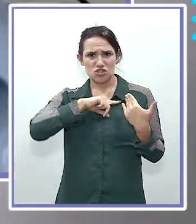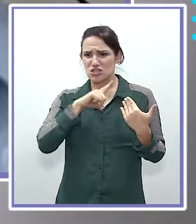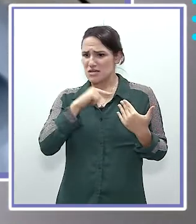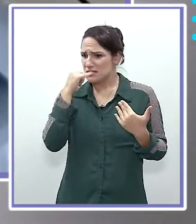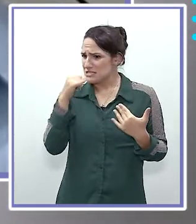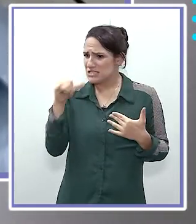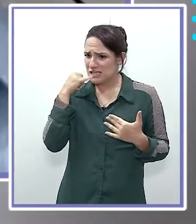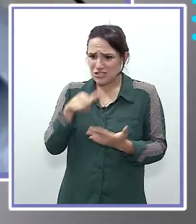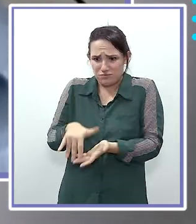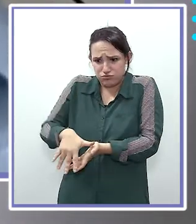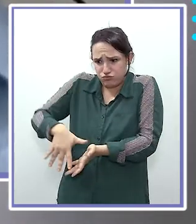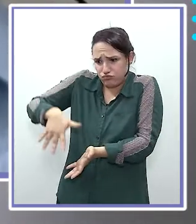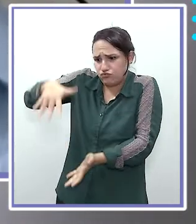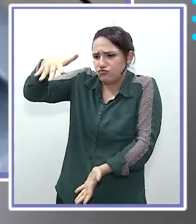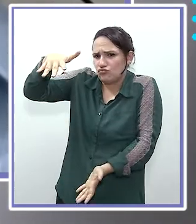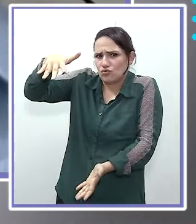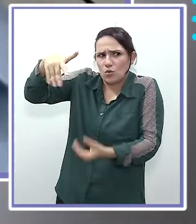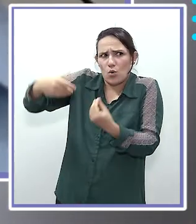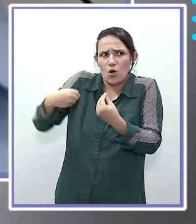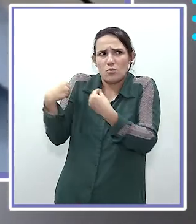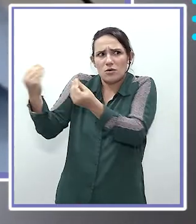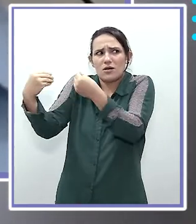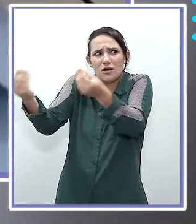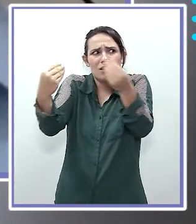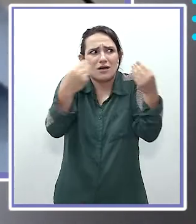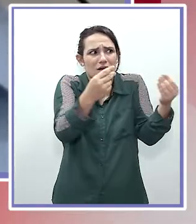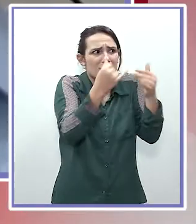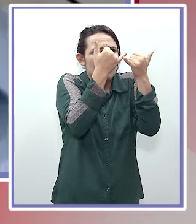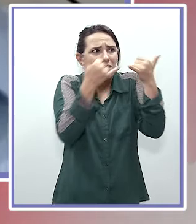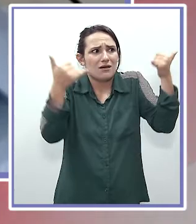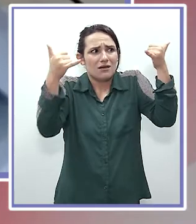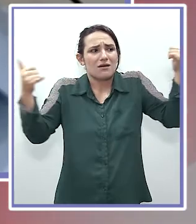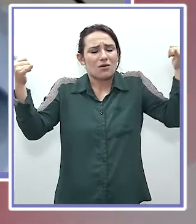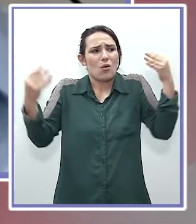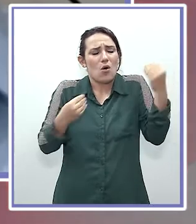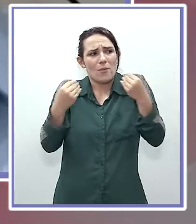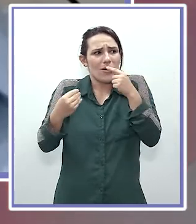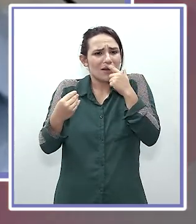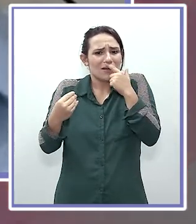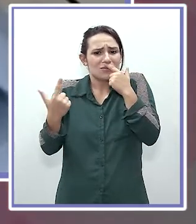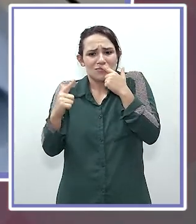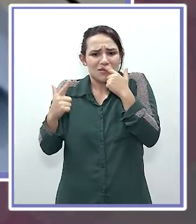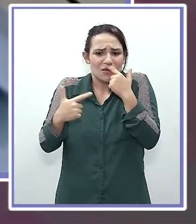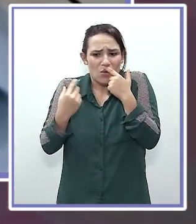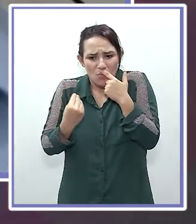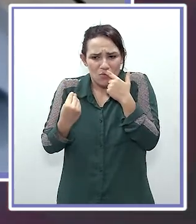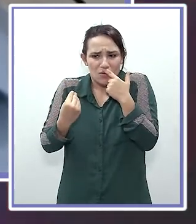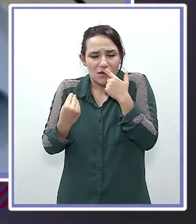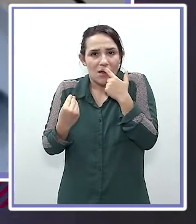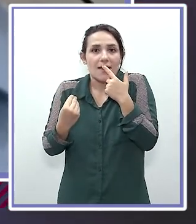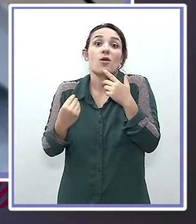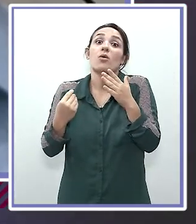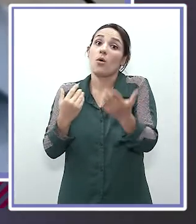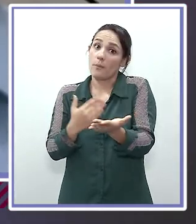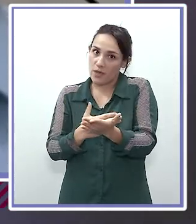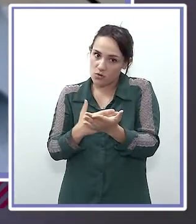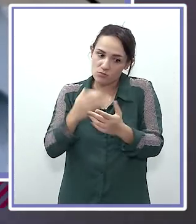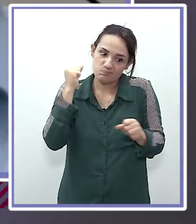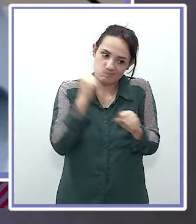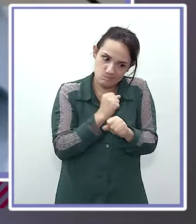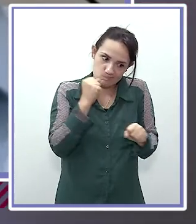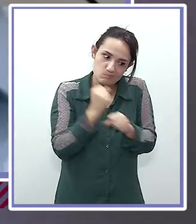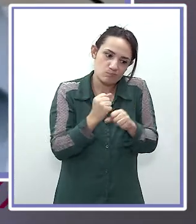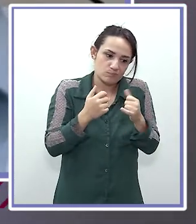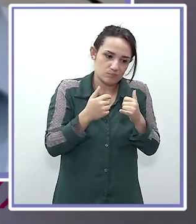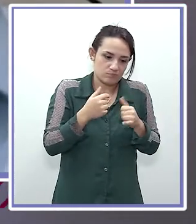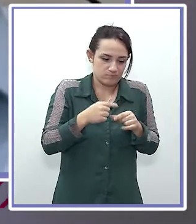adianta a gente ter capacidade de gerar se a gente não pode transmitir? Se a gente transmite, por exemplo, mais do que uma linha suporta, essa